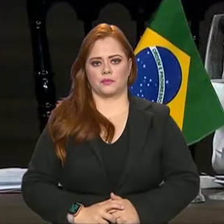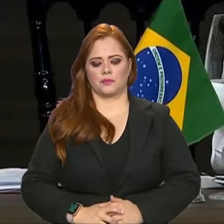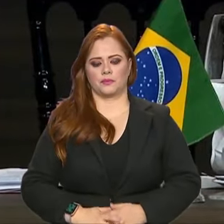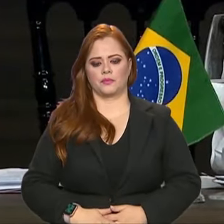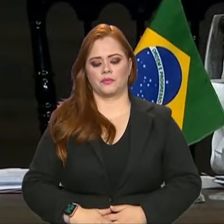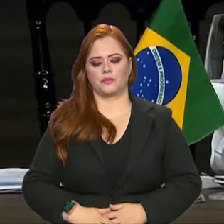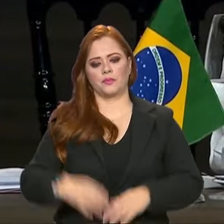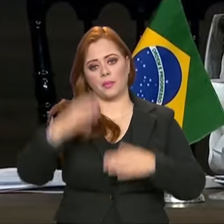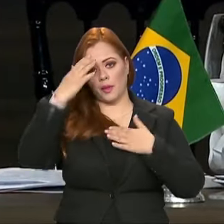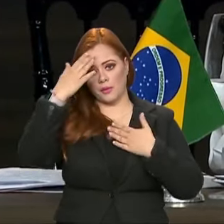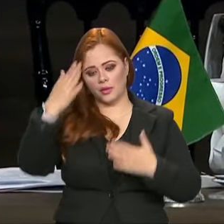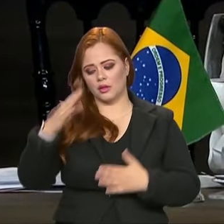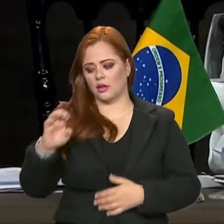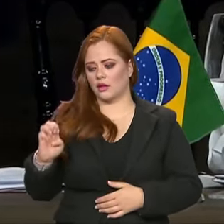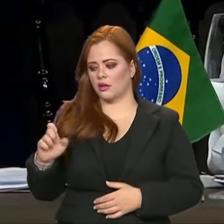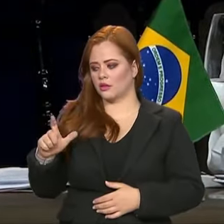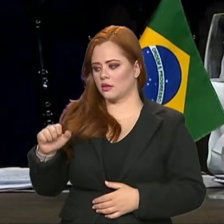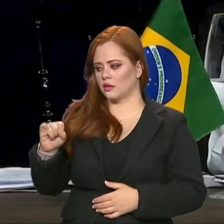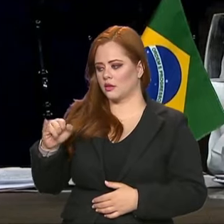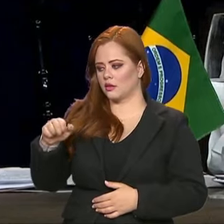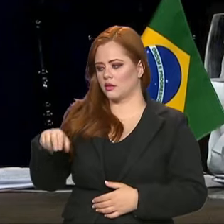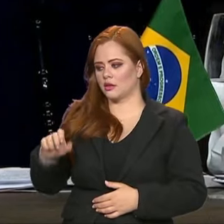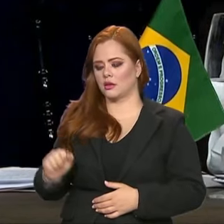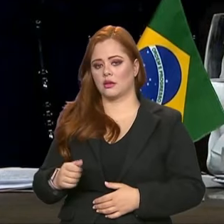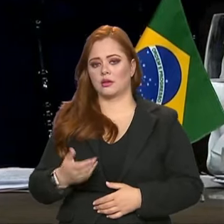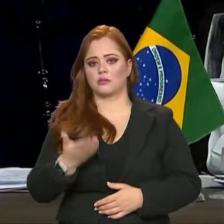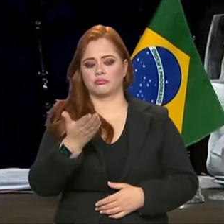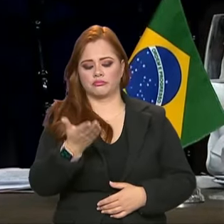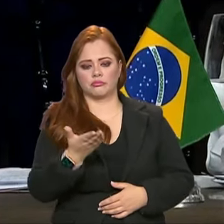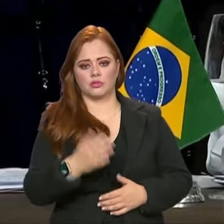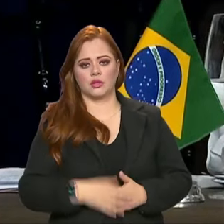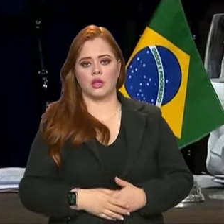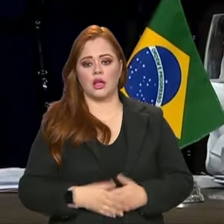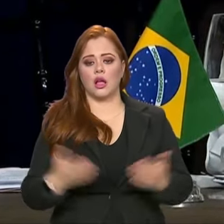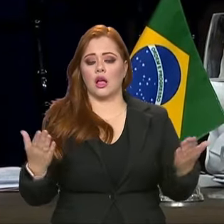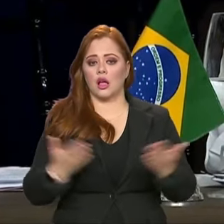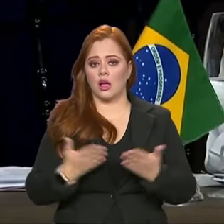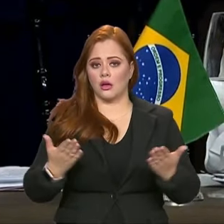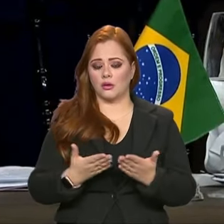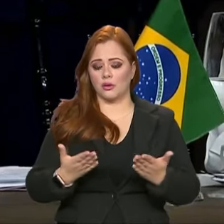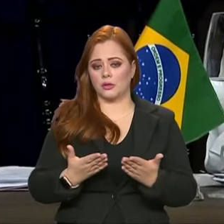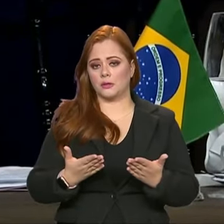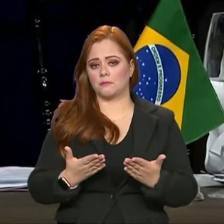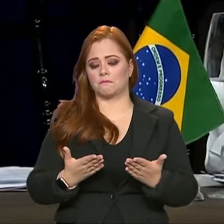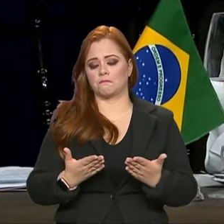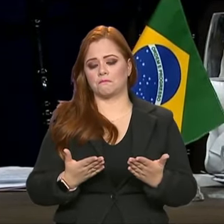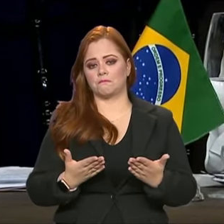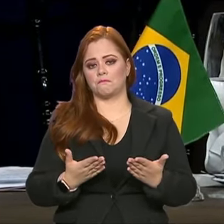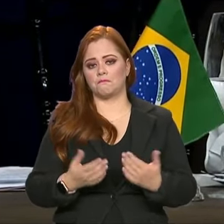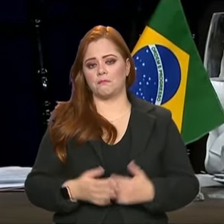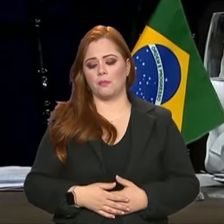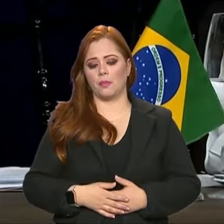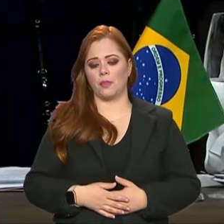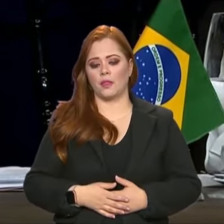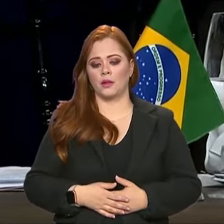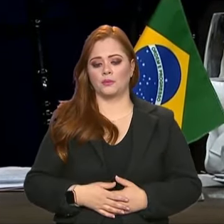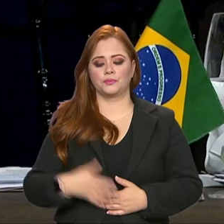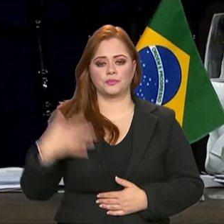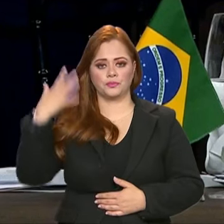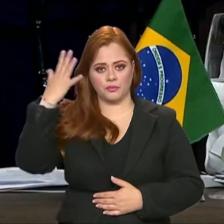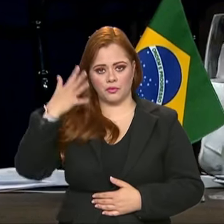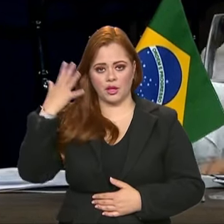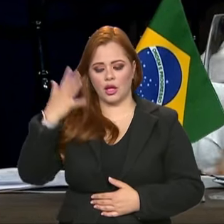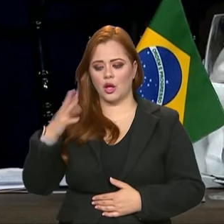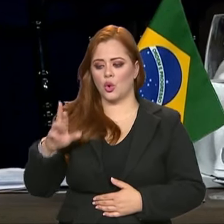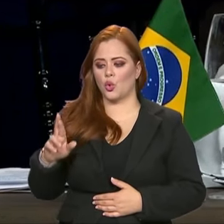Muito obrigado, Eslin Mata, por sua participação. Passo agora a palavra à senhora Ruth